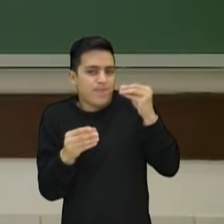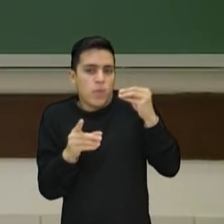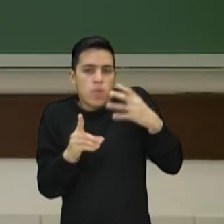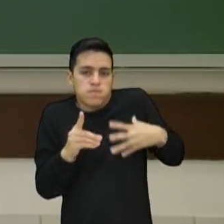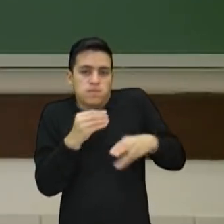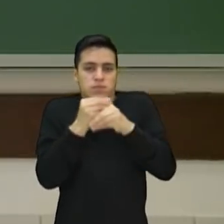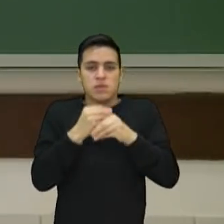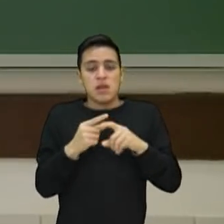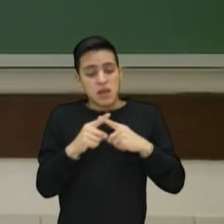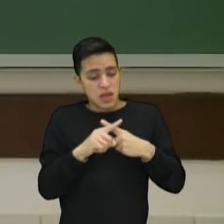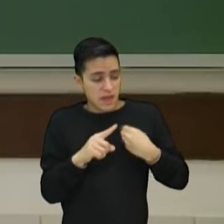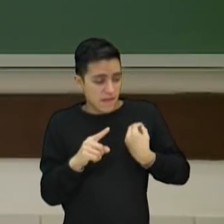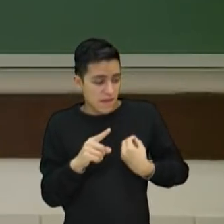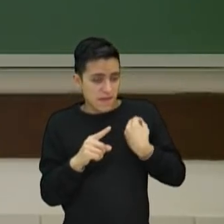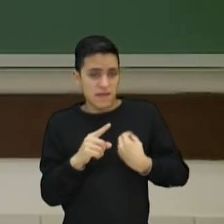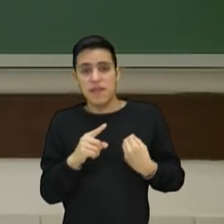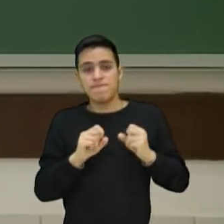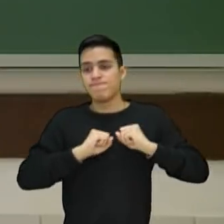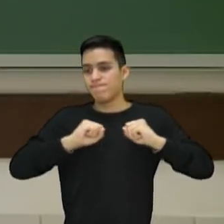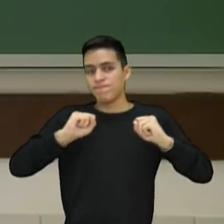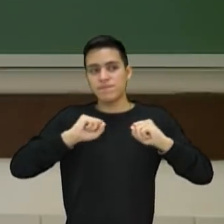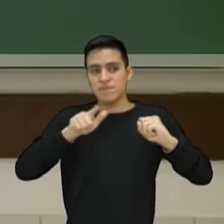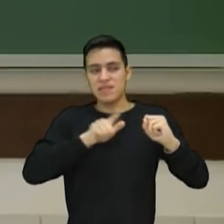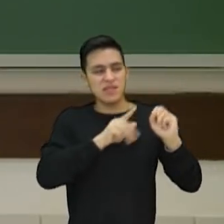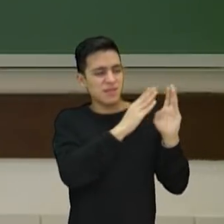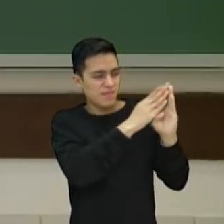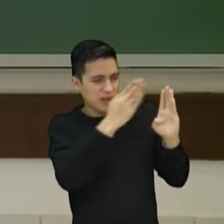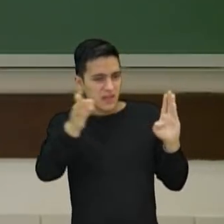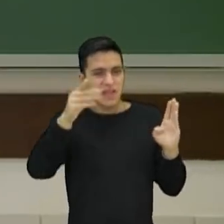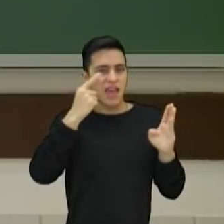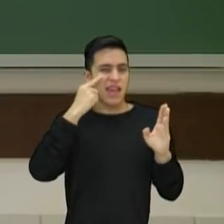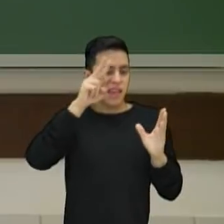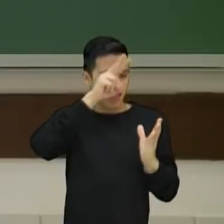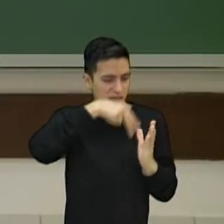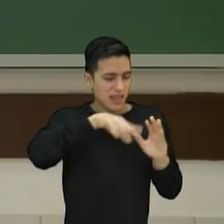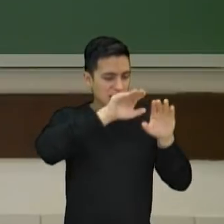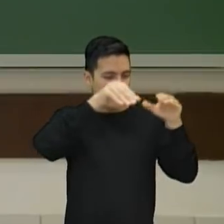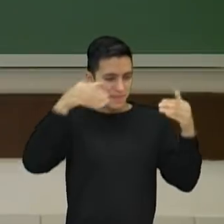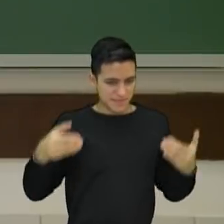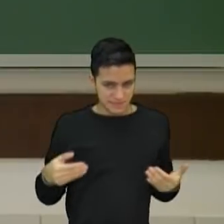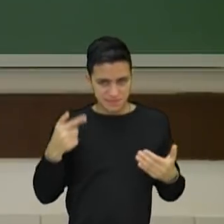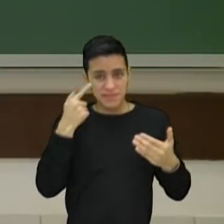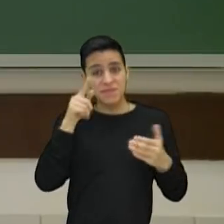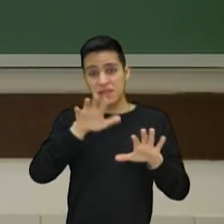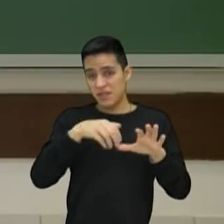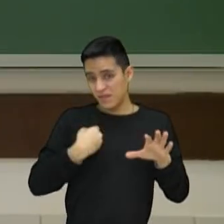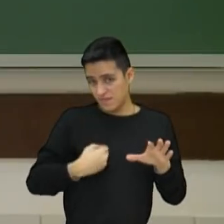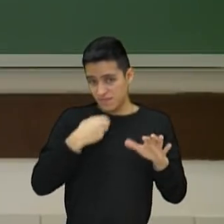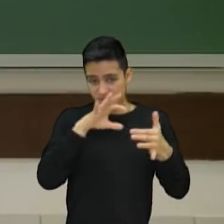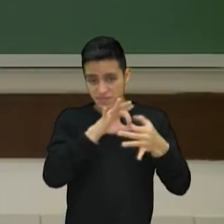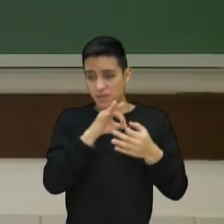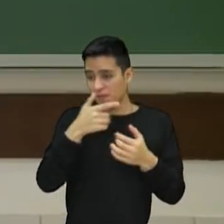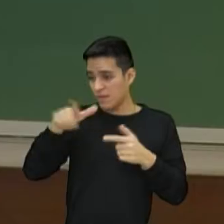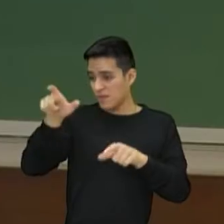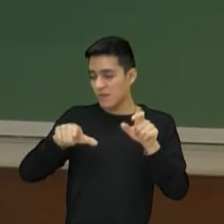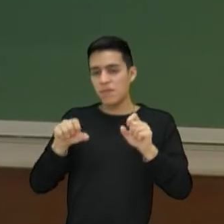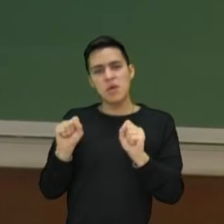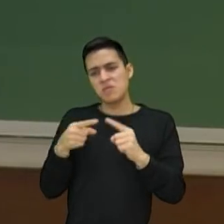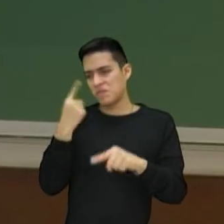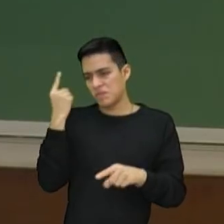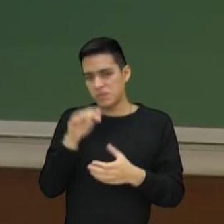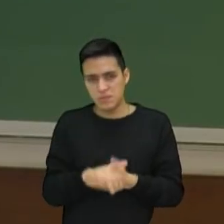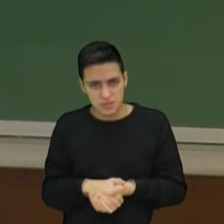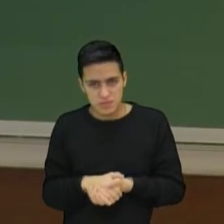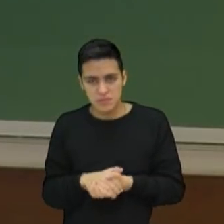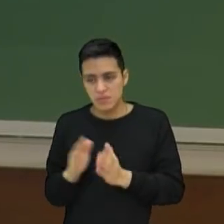viver intensamente é ter os meus livros, existir a minha biblioteca, enfim, eu tenho uma biblioteca. Para mim, viver intensamente é isso. Agora, para outra pessoa pode não ser. Para ela